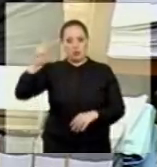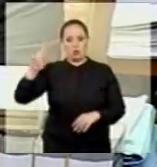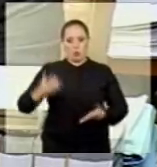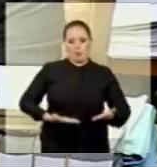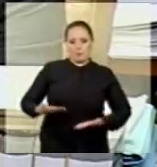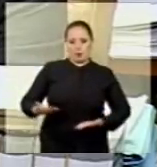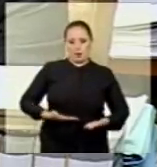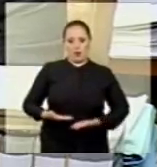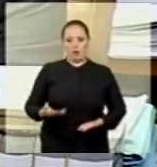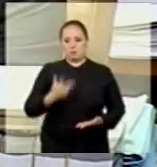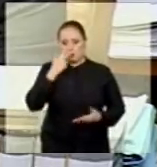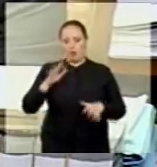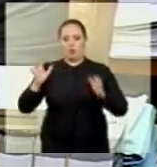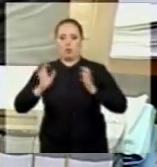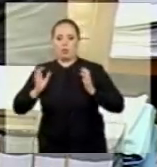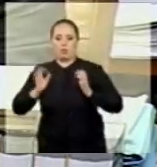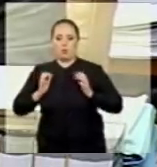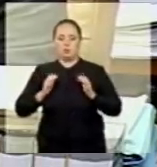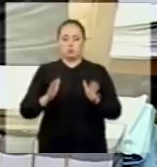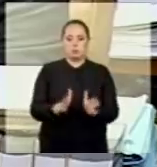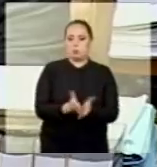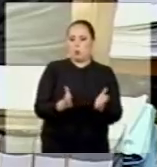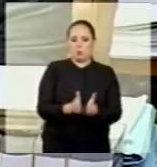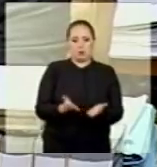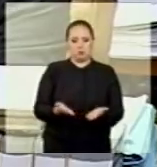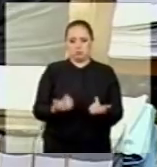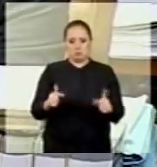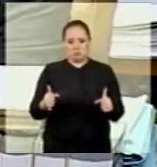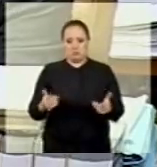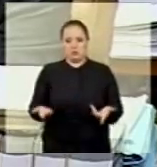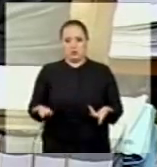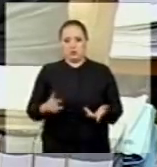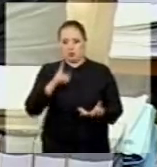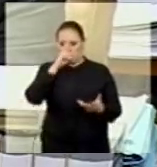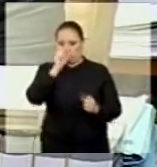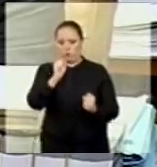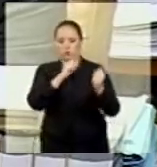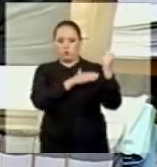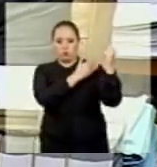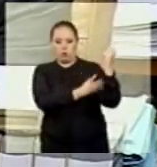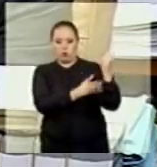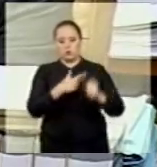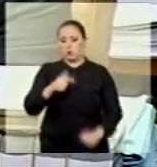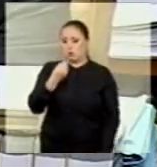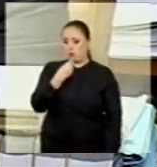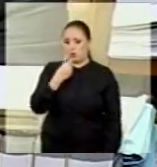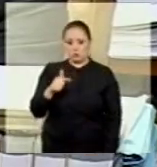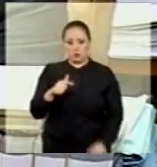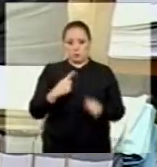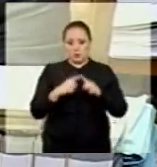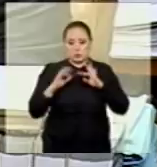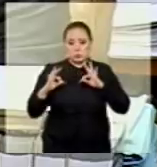patrícios nem plebeus, ricos nem pobres, fortes nem fracos, porque a